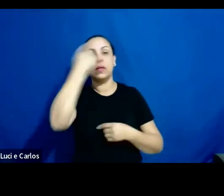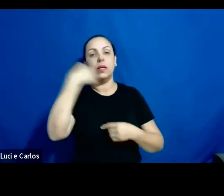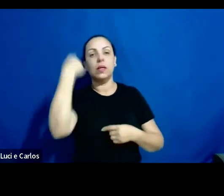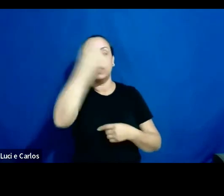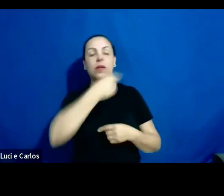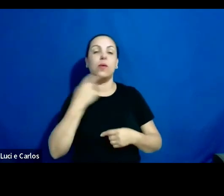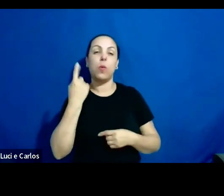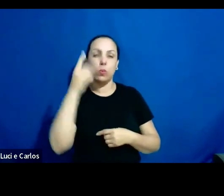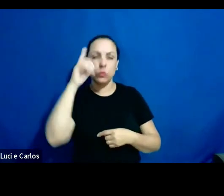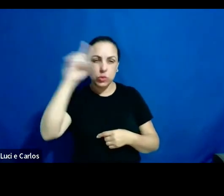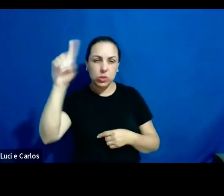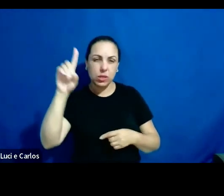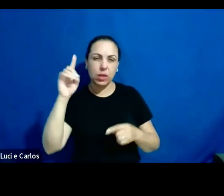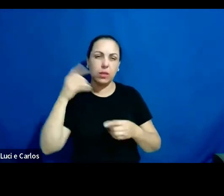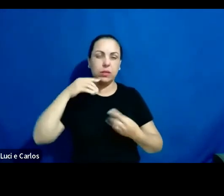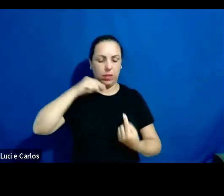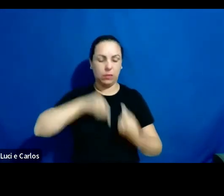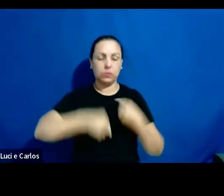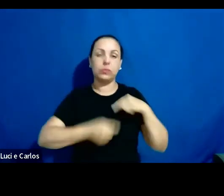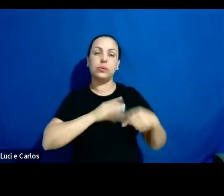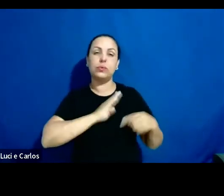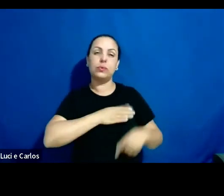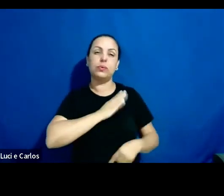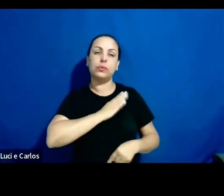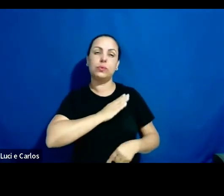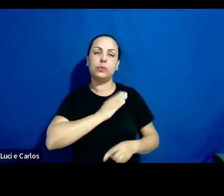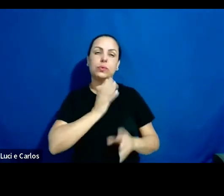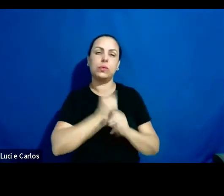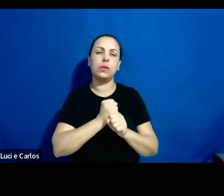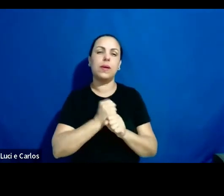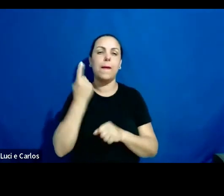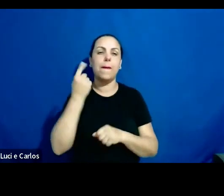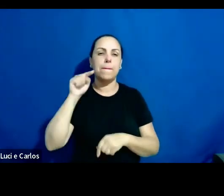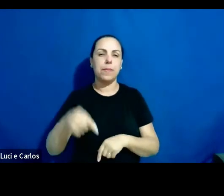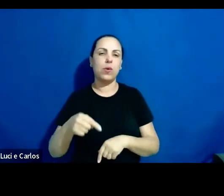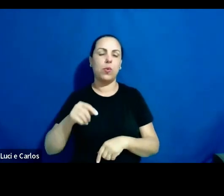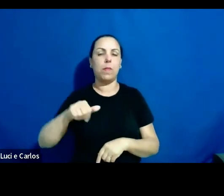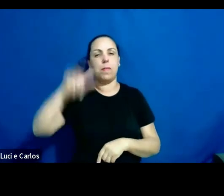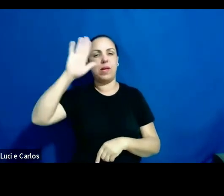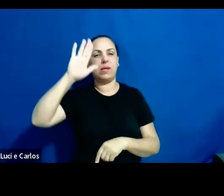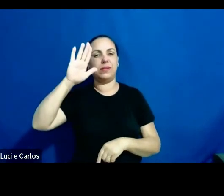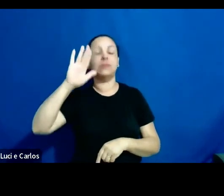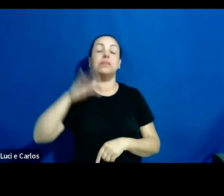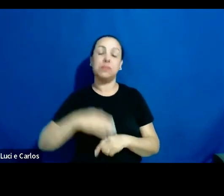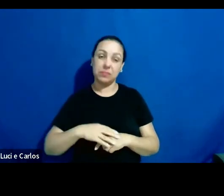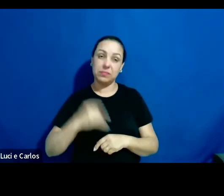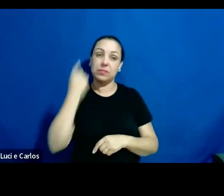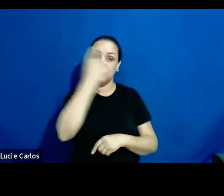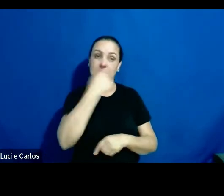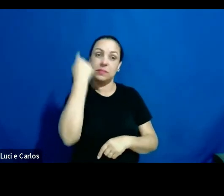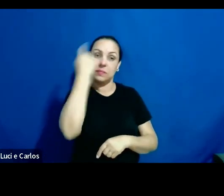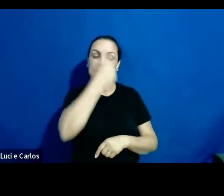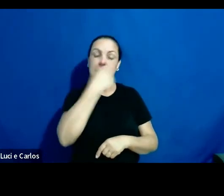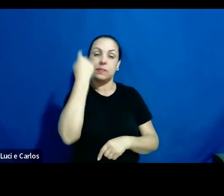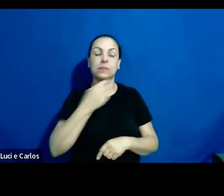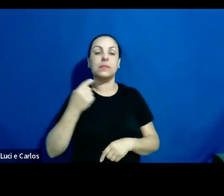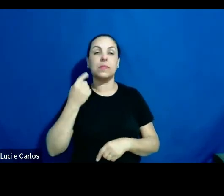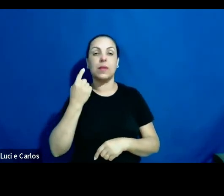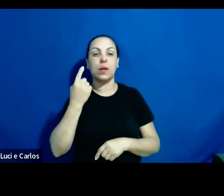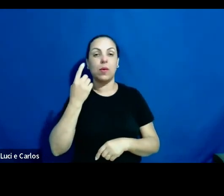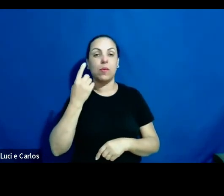em média mais de 100 mil vezes. E em 24 horas, o coração bombeia em média mais de